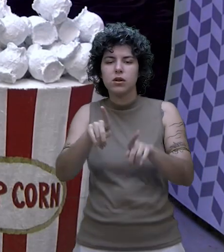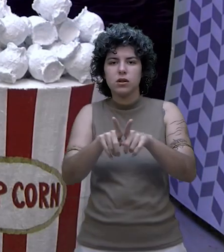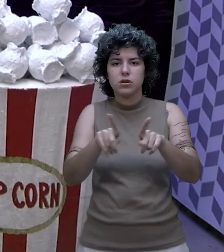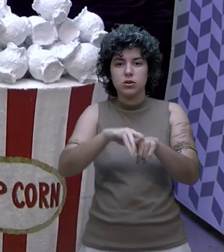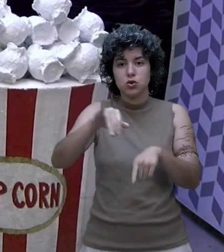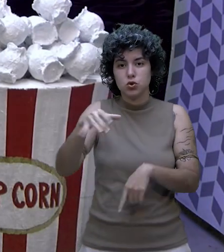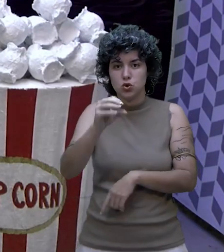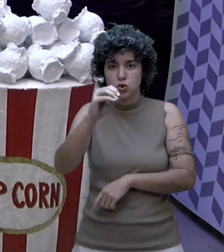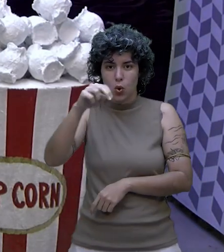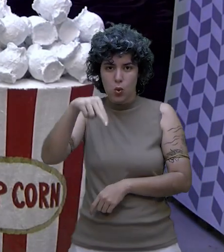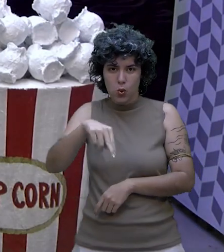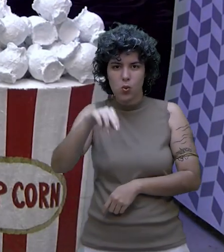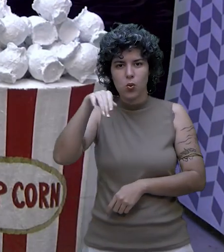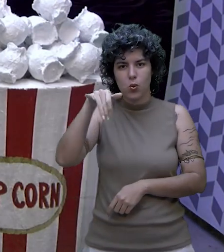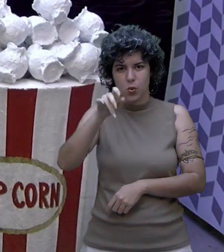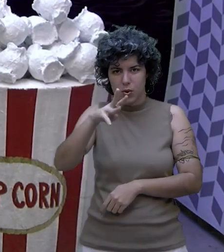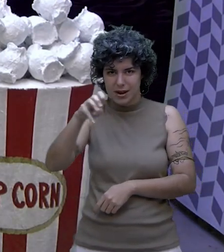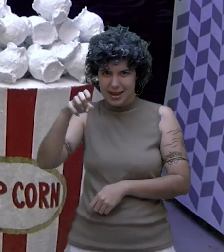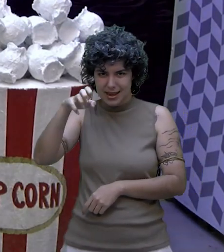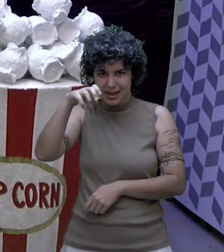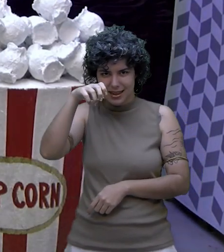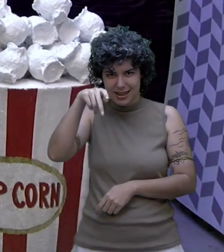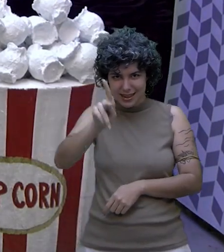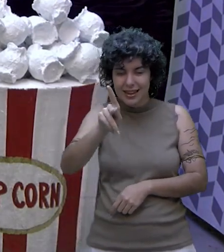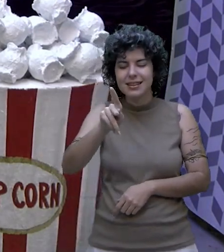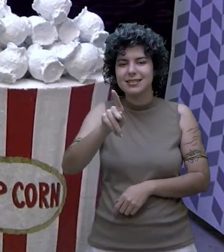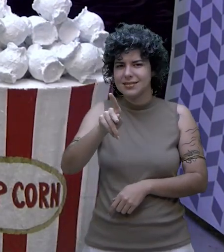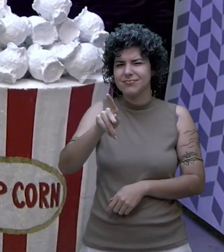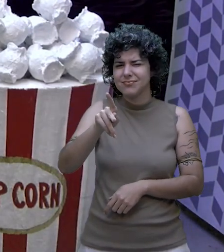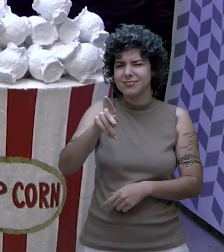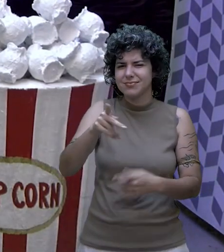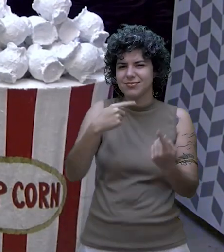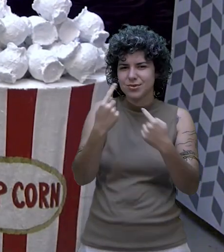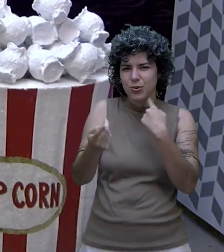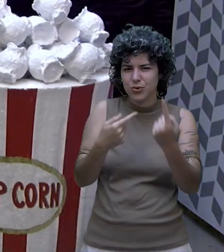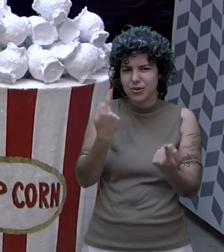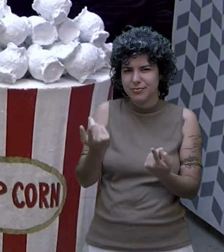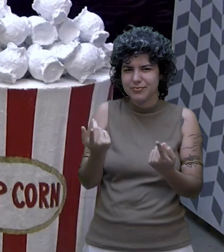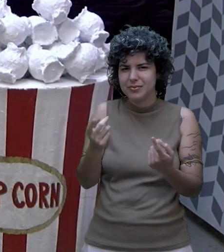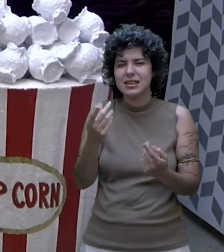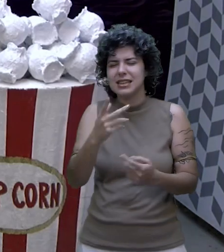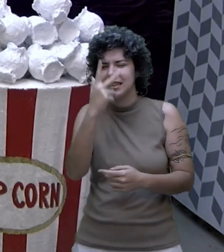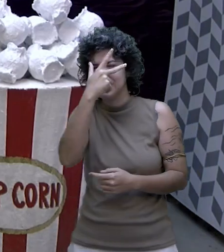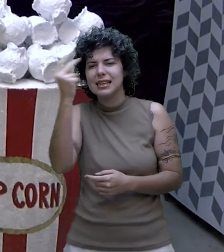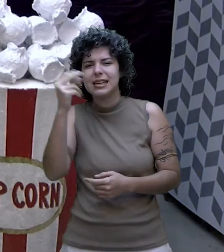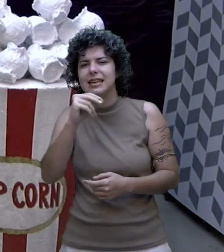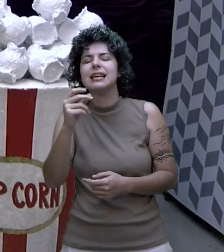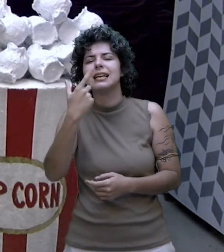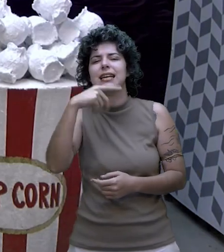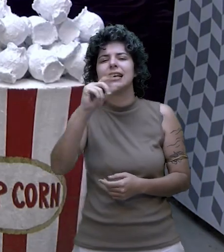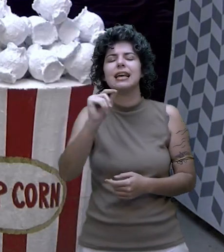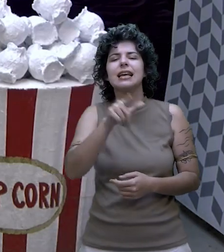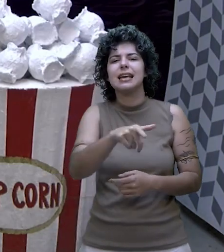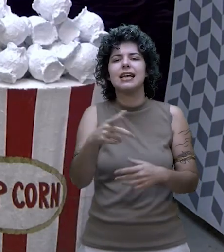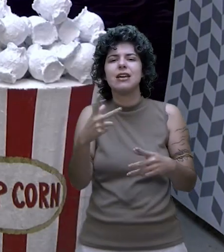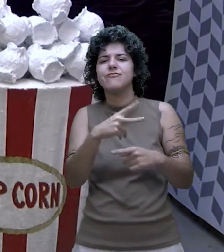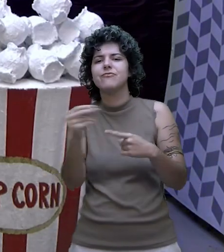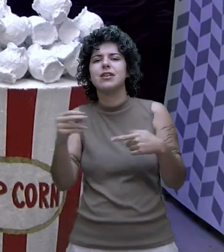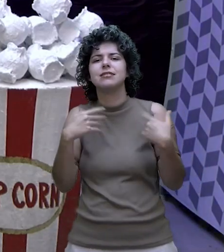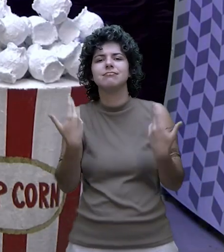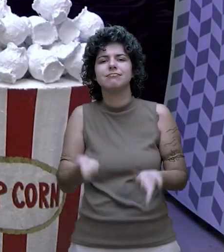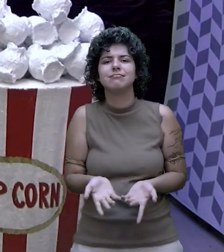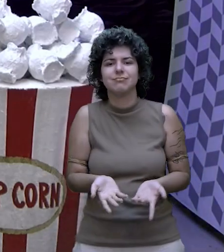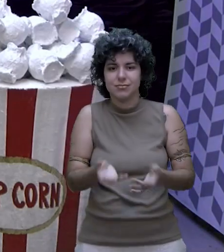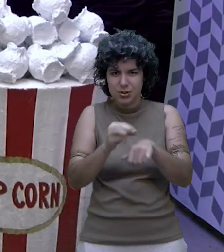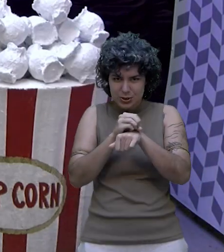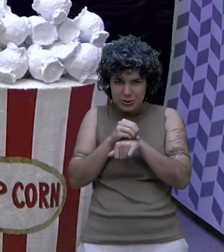na dúvida, né? Mas sabe uma coisa que ninguém discorda? Nosso spoiler sincerão, que traz aqueles filmes que a gente ama